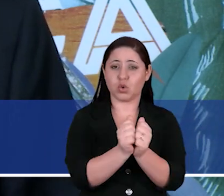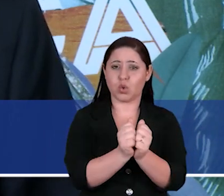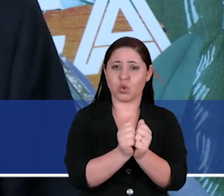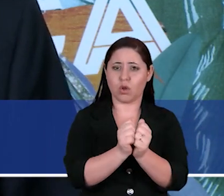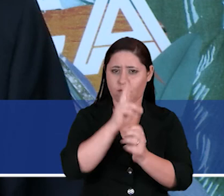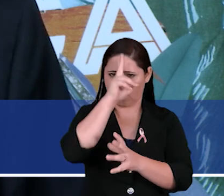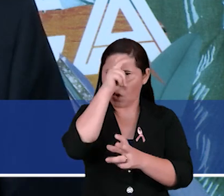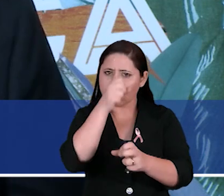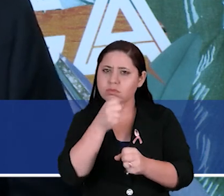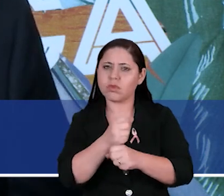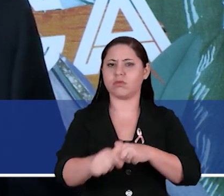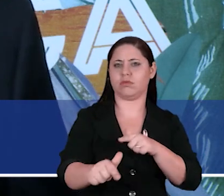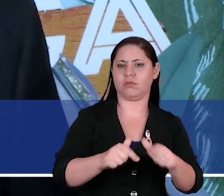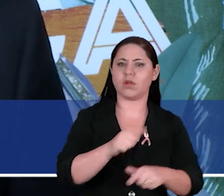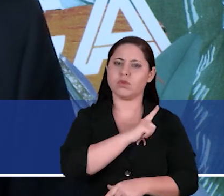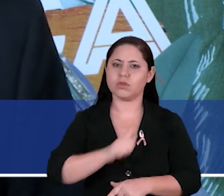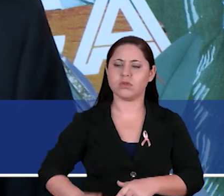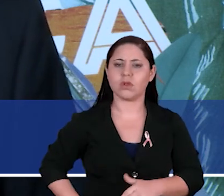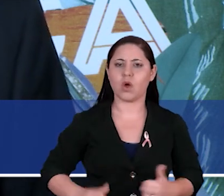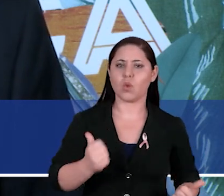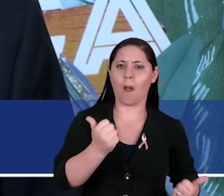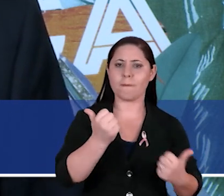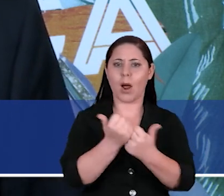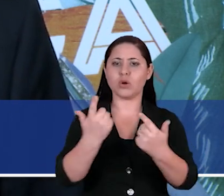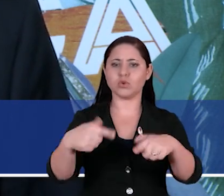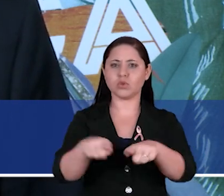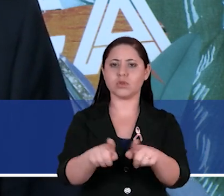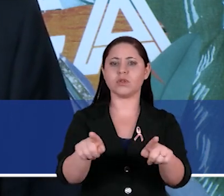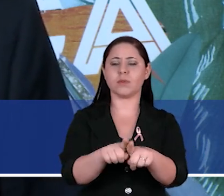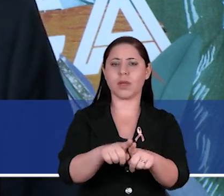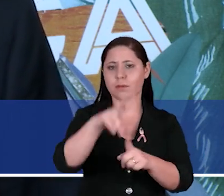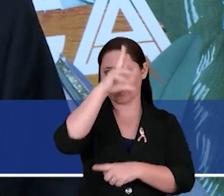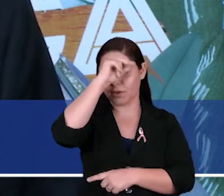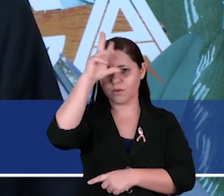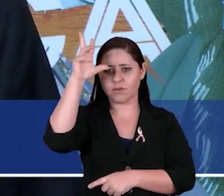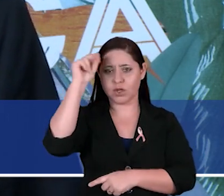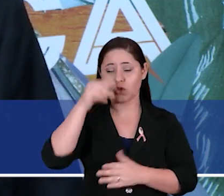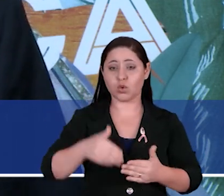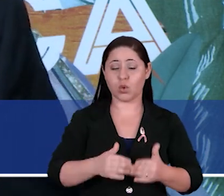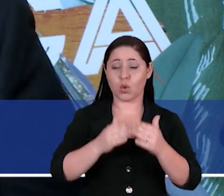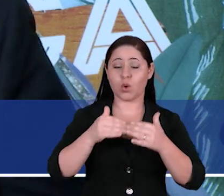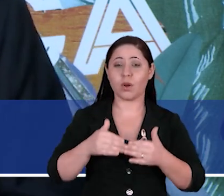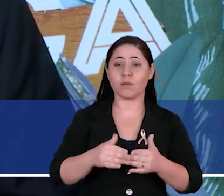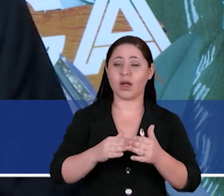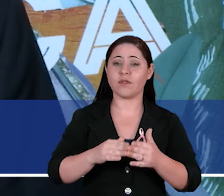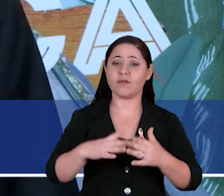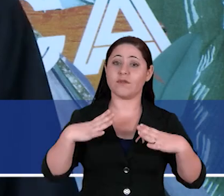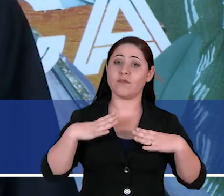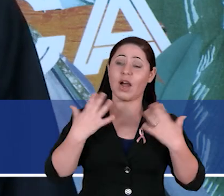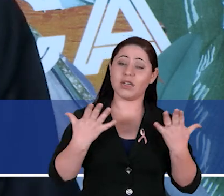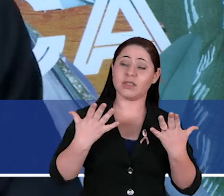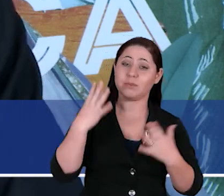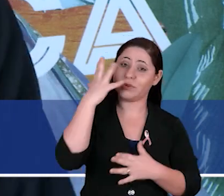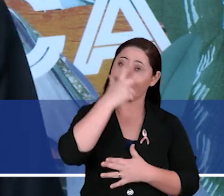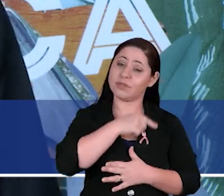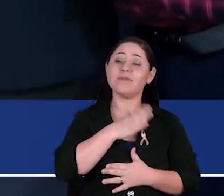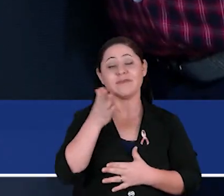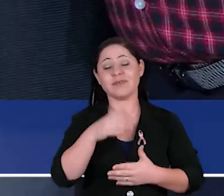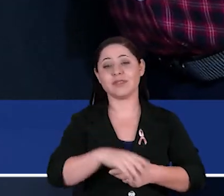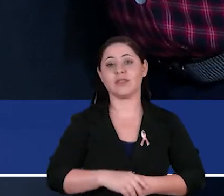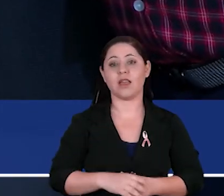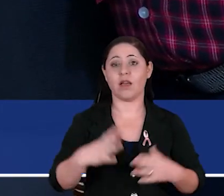de vontade do governador, dos patrocinadores, né, e do prefeito de Corumbá, Marcelo Yunes. Acho que vai ser uma festa muito bonita e nós vamos estar